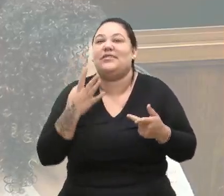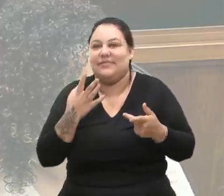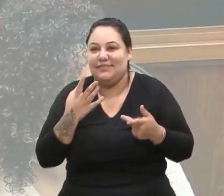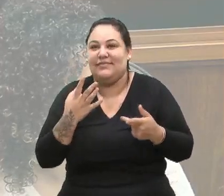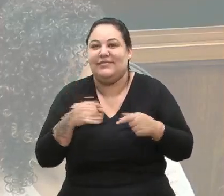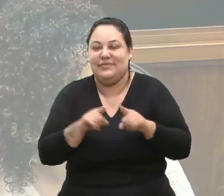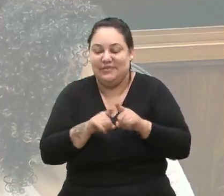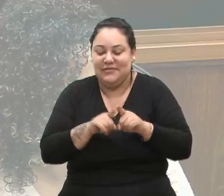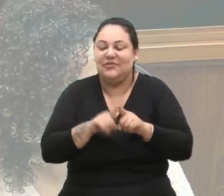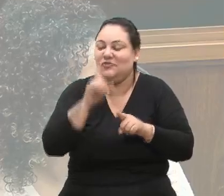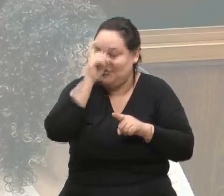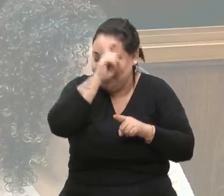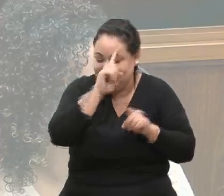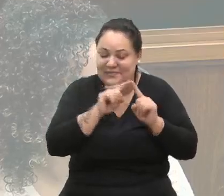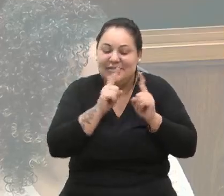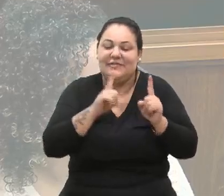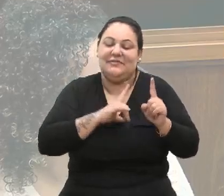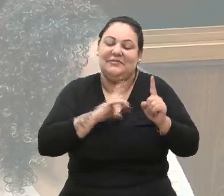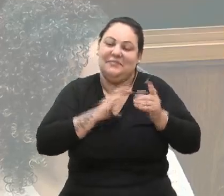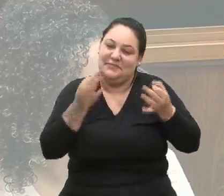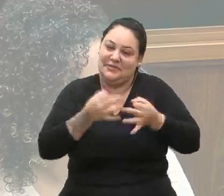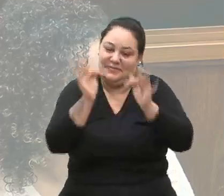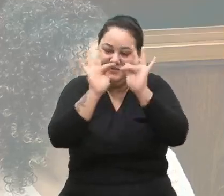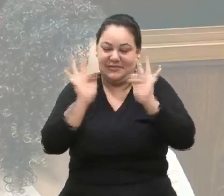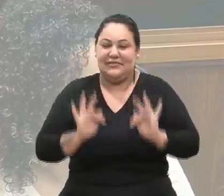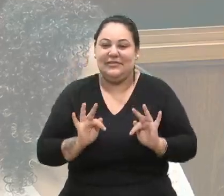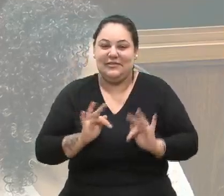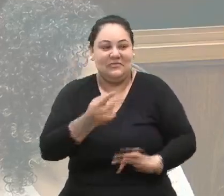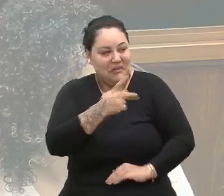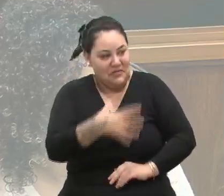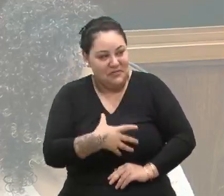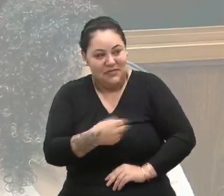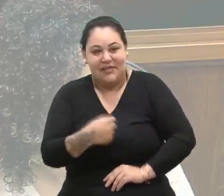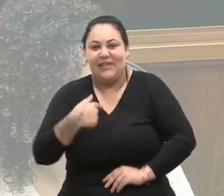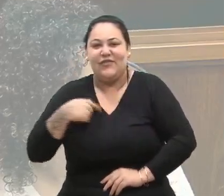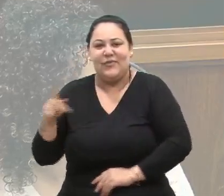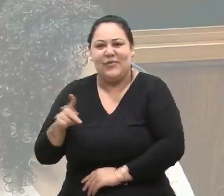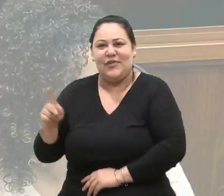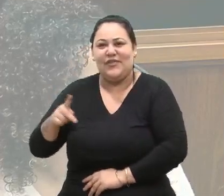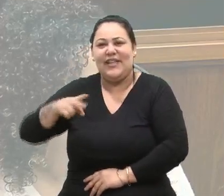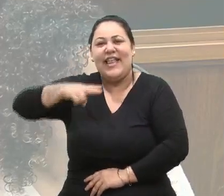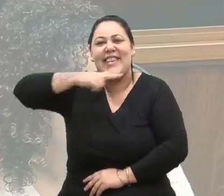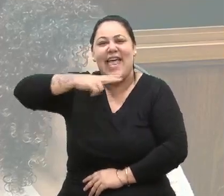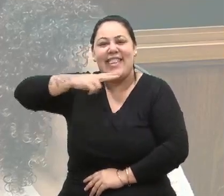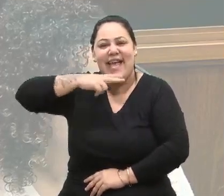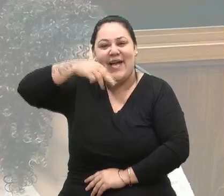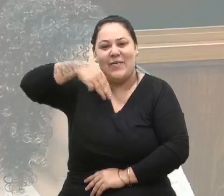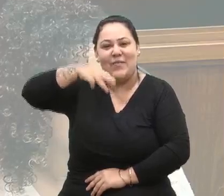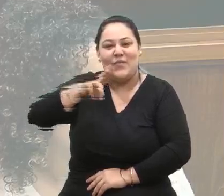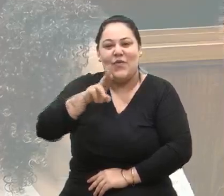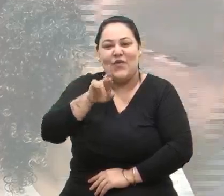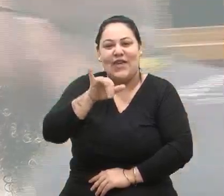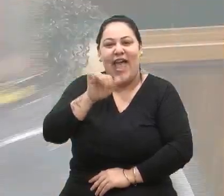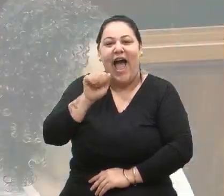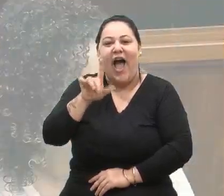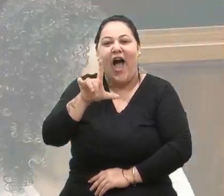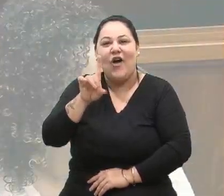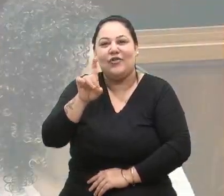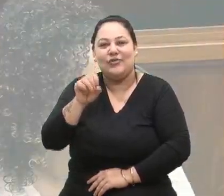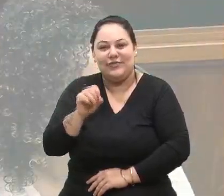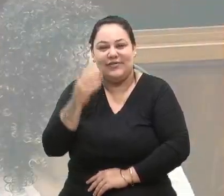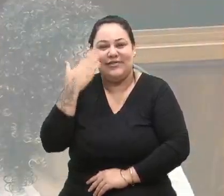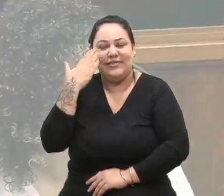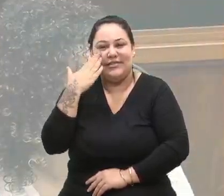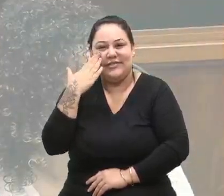mas deve ser uma alegria muito grande ter o Cristiano. Eu fui prof da tua neta lá no Murialdo, sei do carinho também. Então, Cristiano,